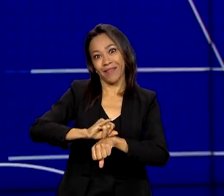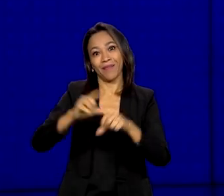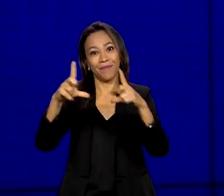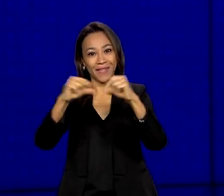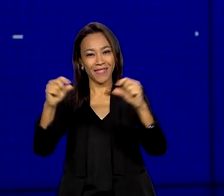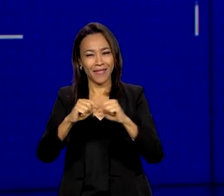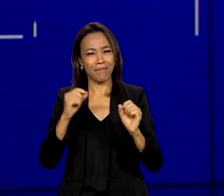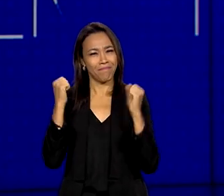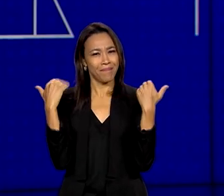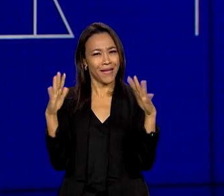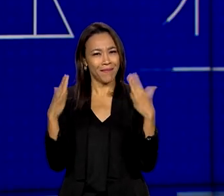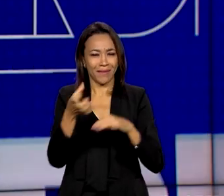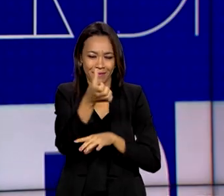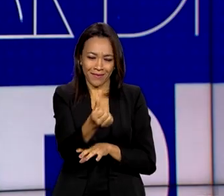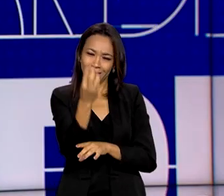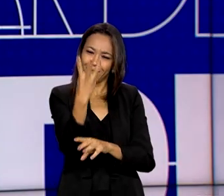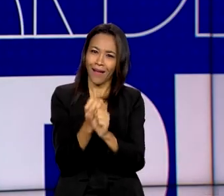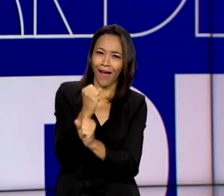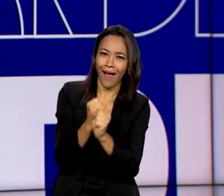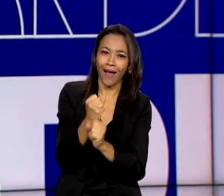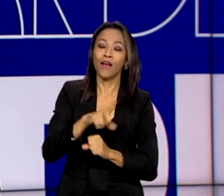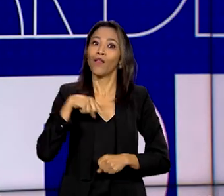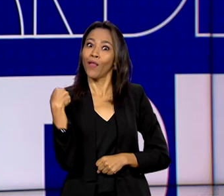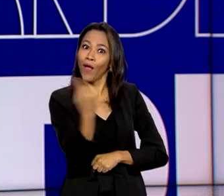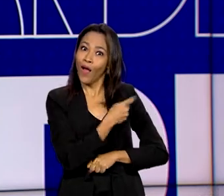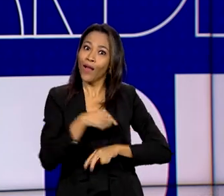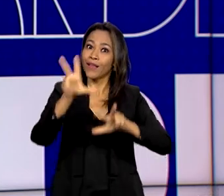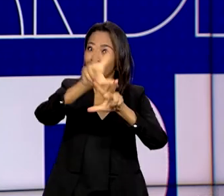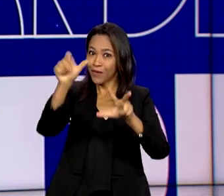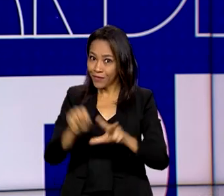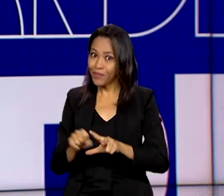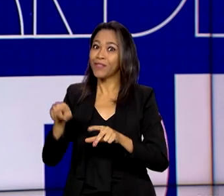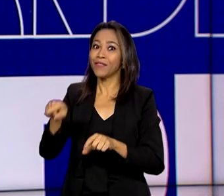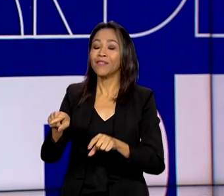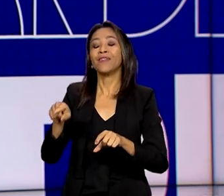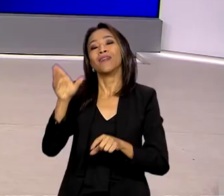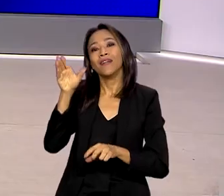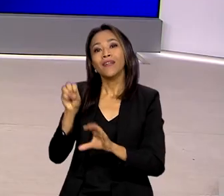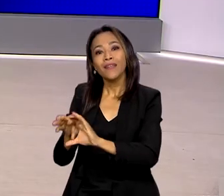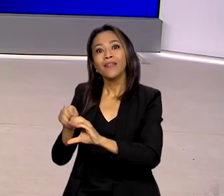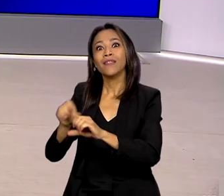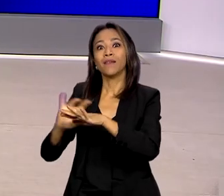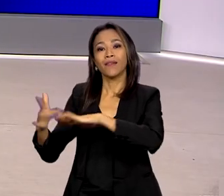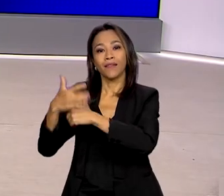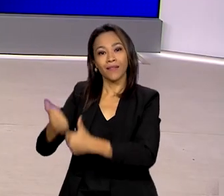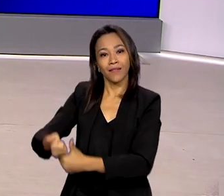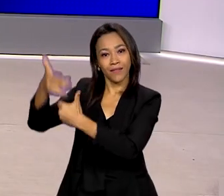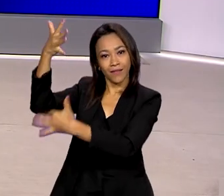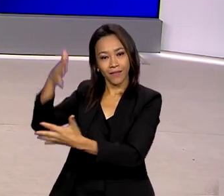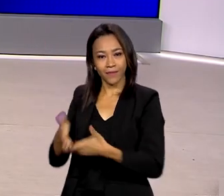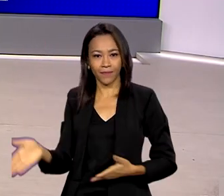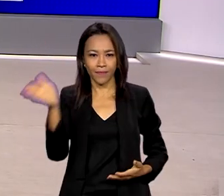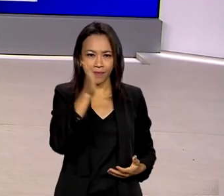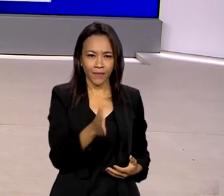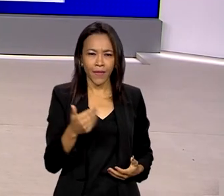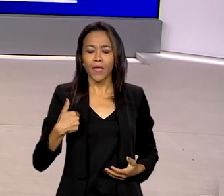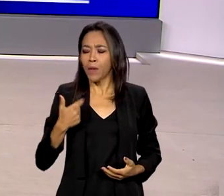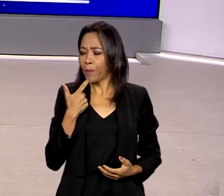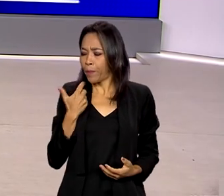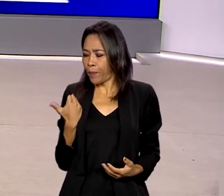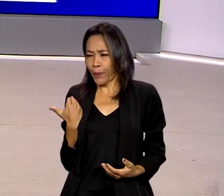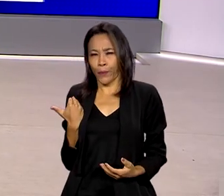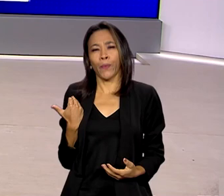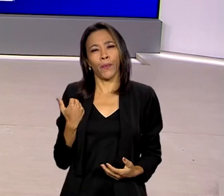63 anos. Estamos ao vivo pela TV Brasil e também pelas redes sociais. O presidente Lula chegou há pouco